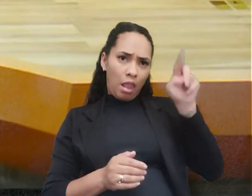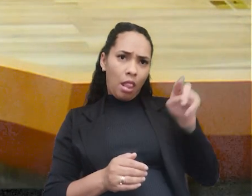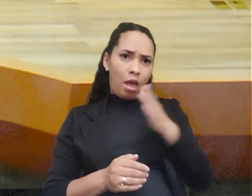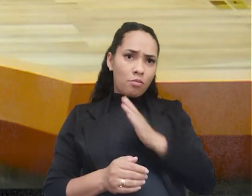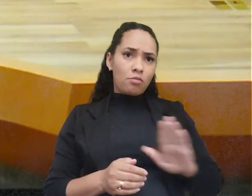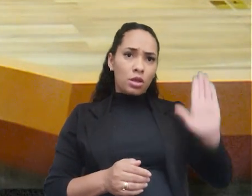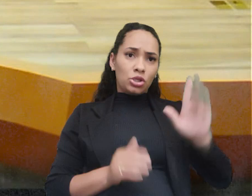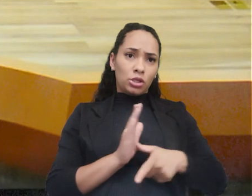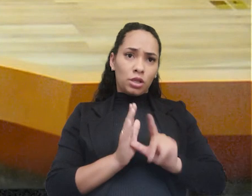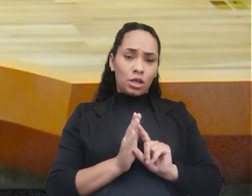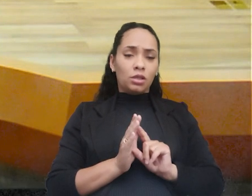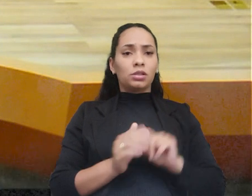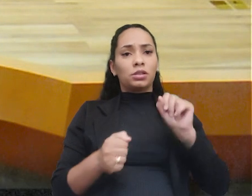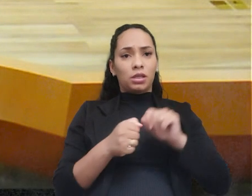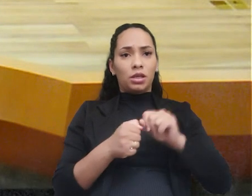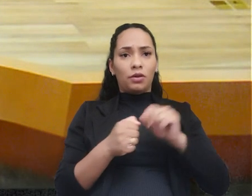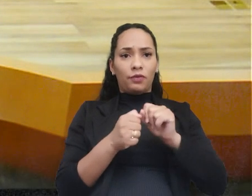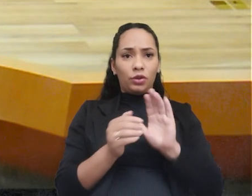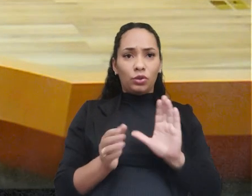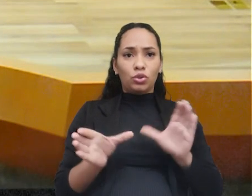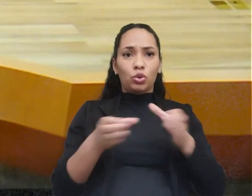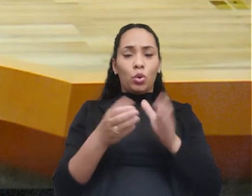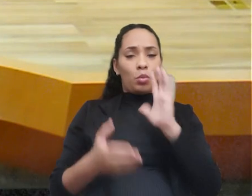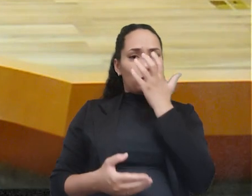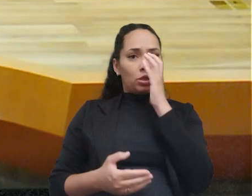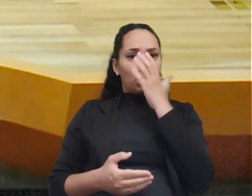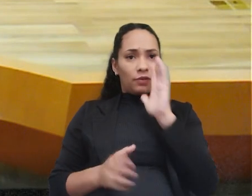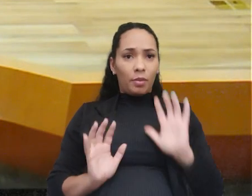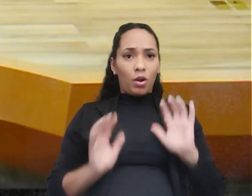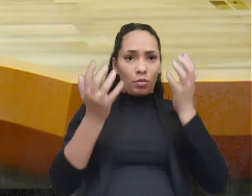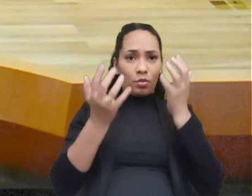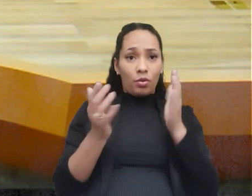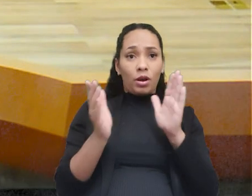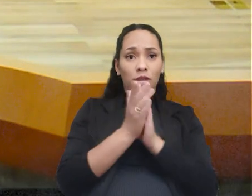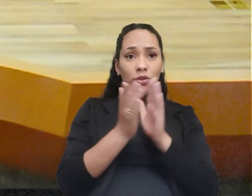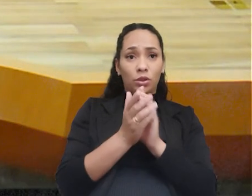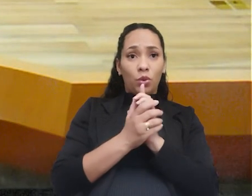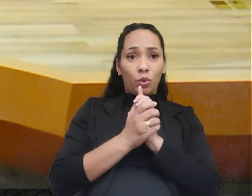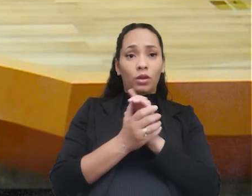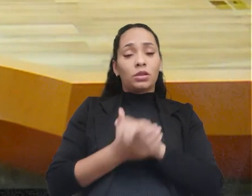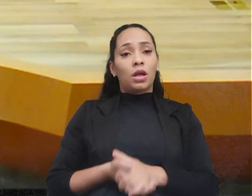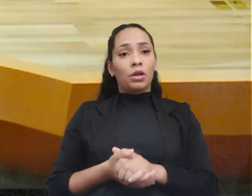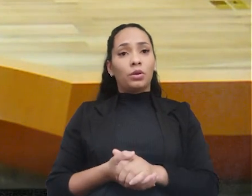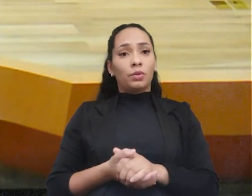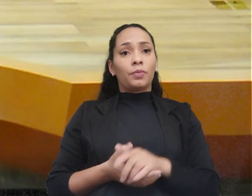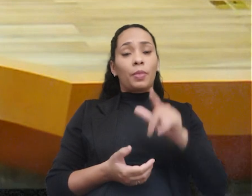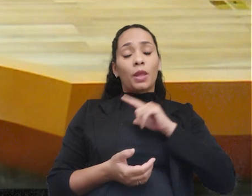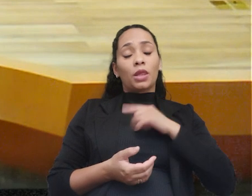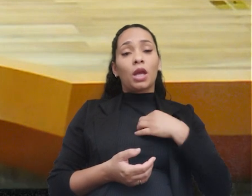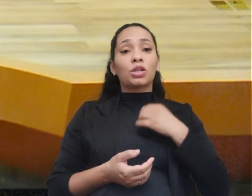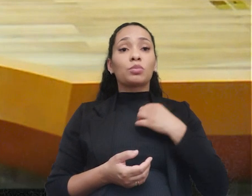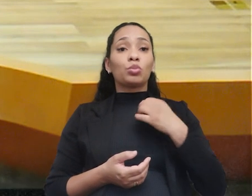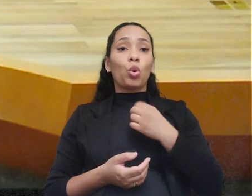teria realizado esse bloco de carnaval para comemorar seu aniversário. E as camisetas